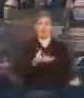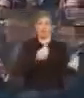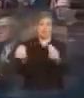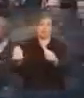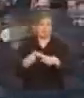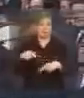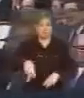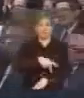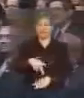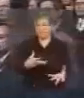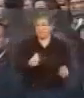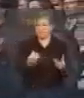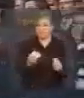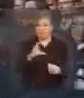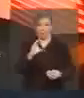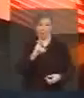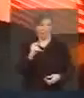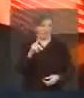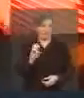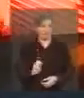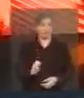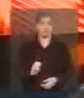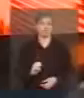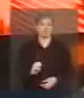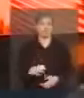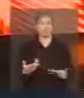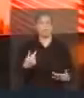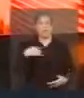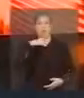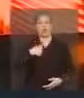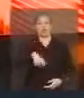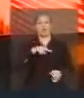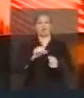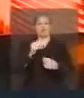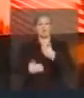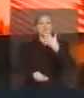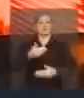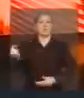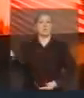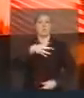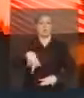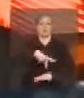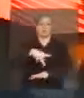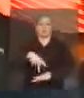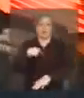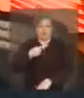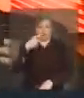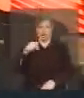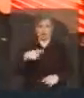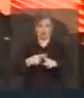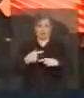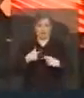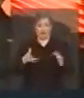é muito grande nesse país. E eu acho que nós estamos construindo uma outra nação. E eu estou dizendo isso no